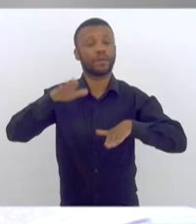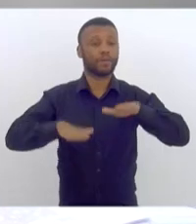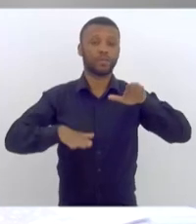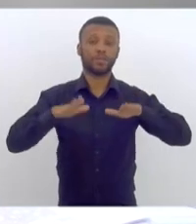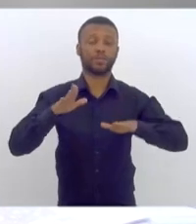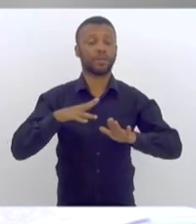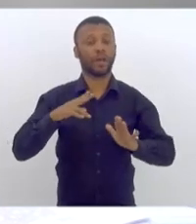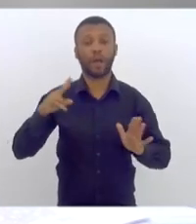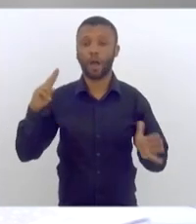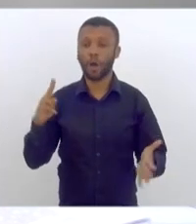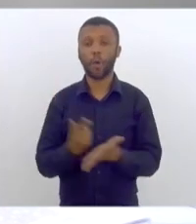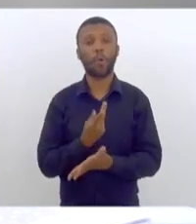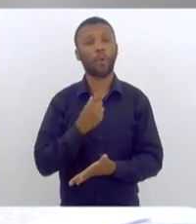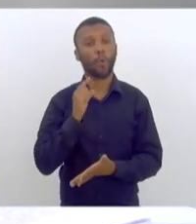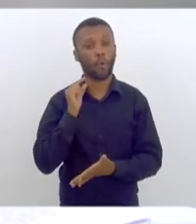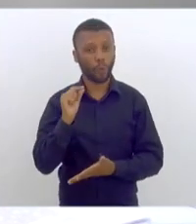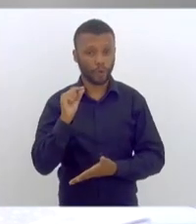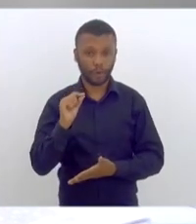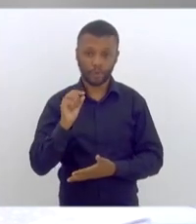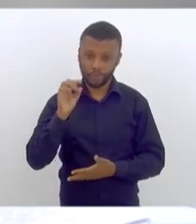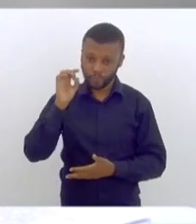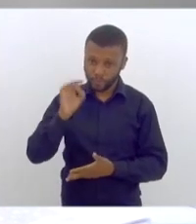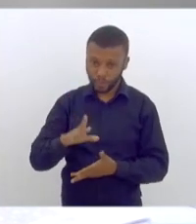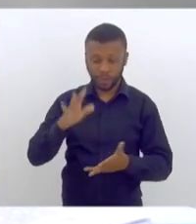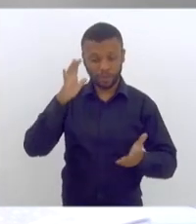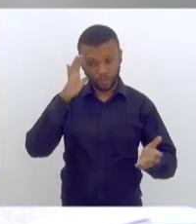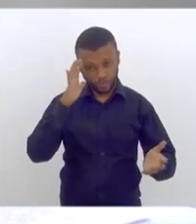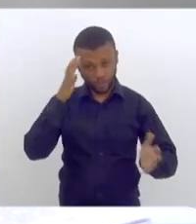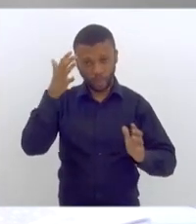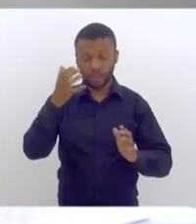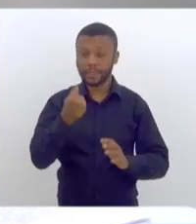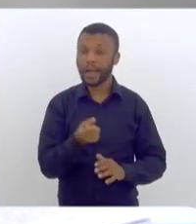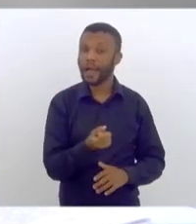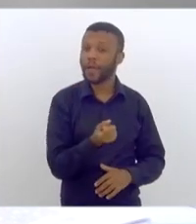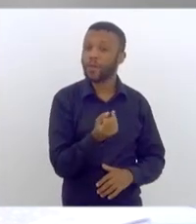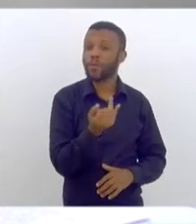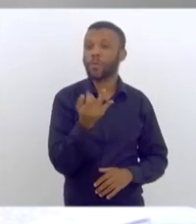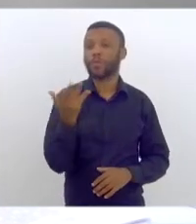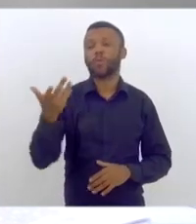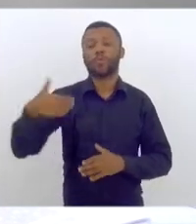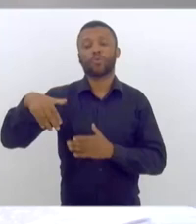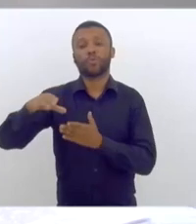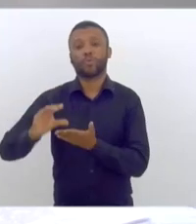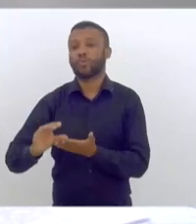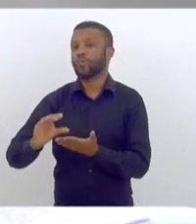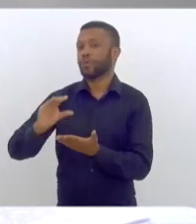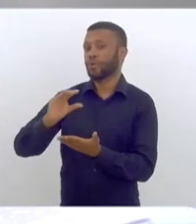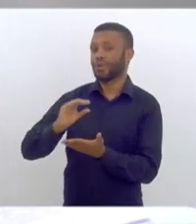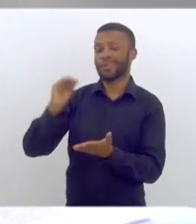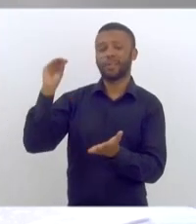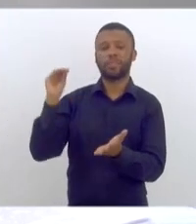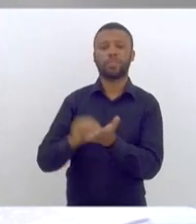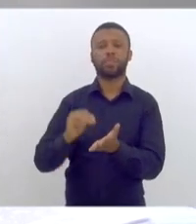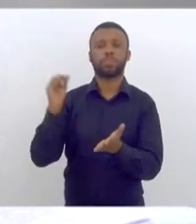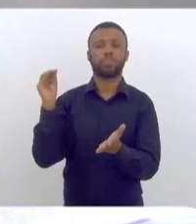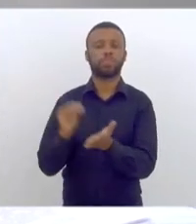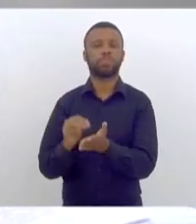fosse só no caso do volume de recurso sem insuficiente